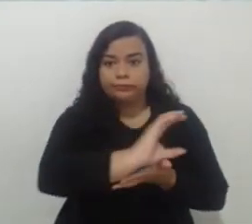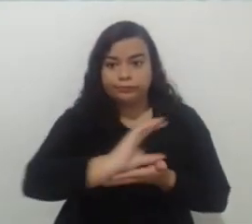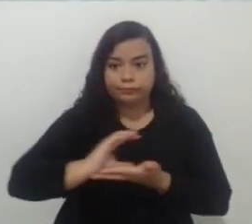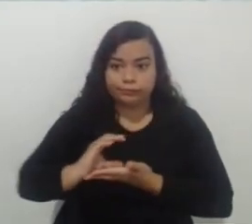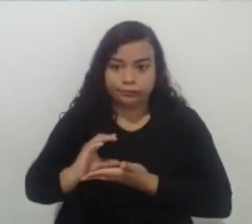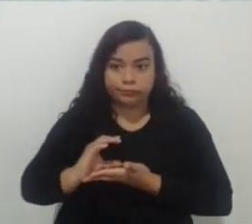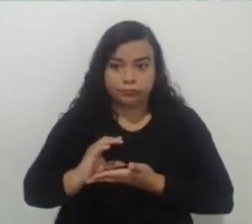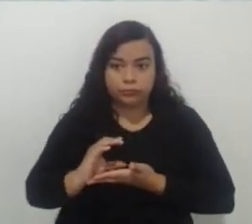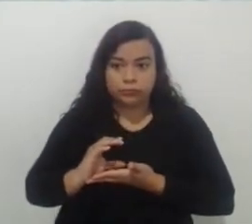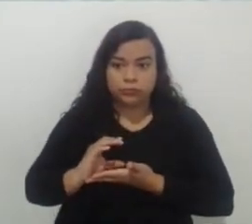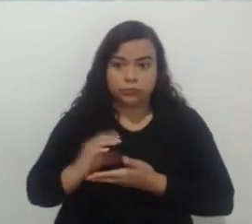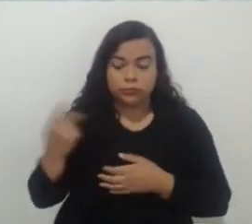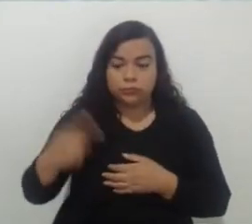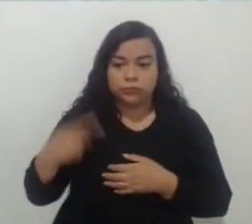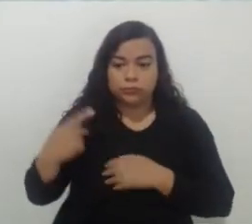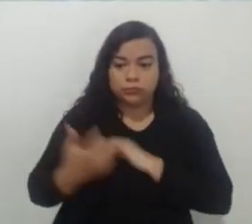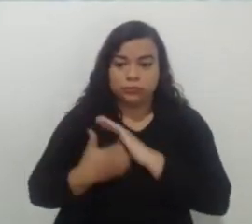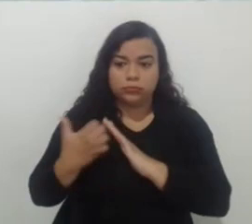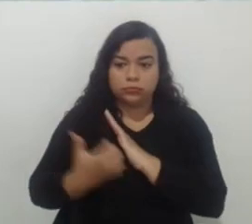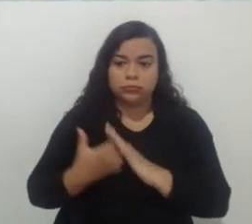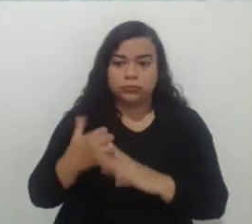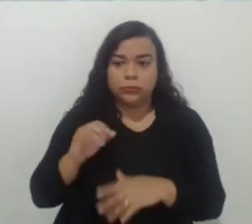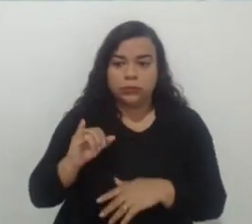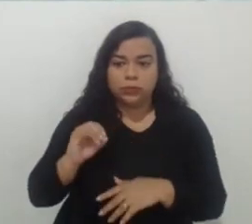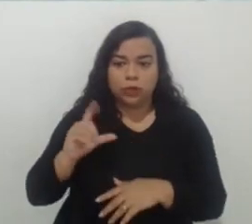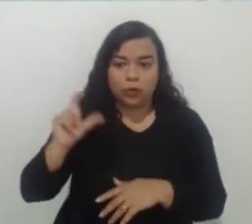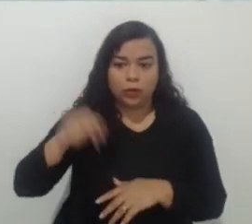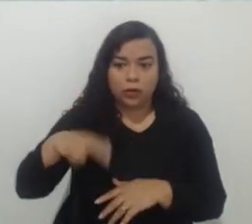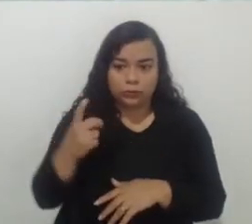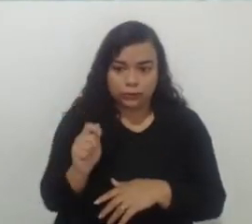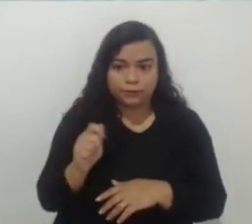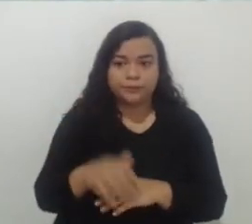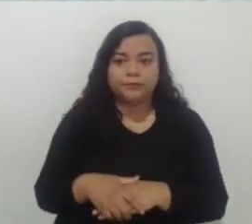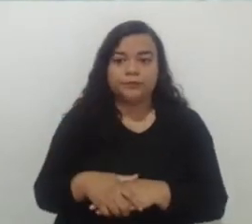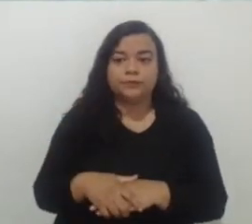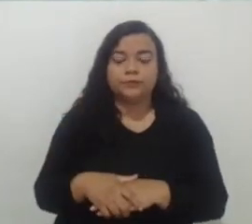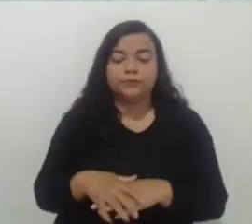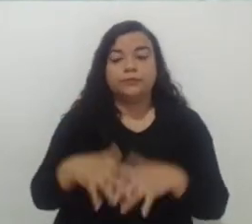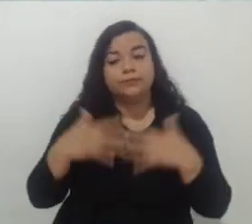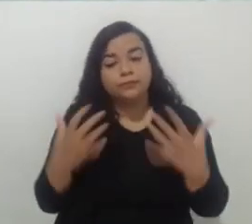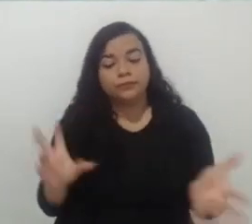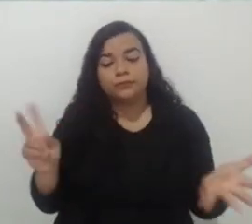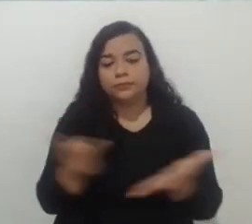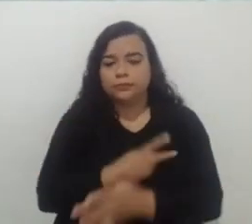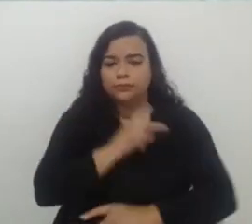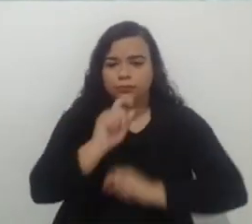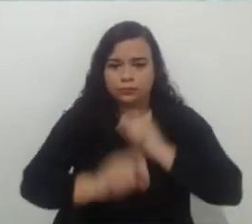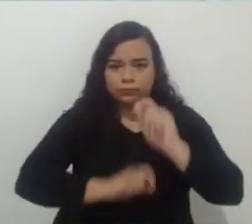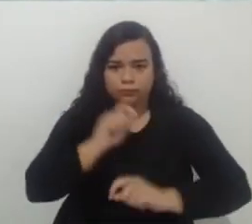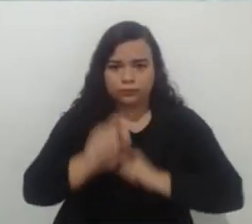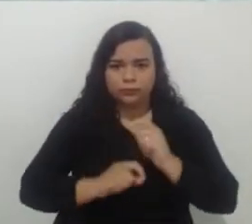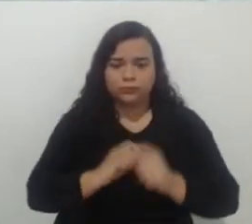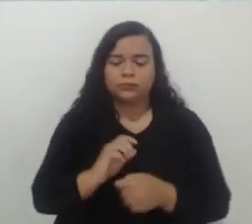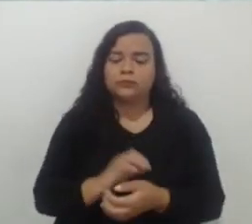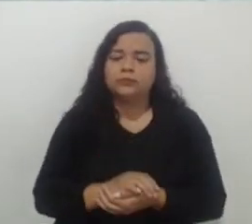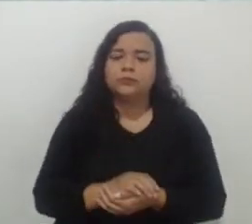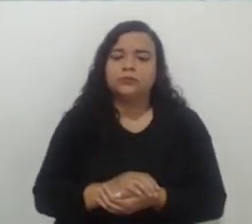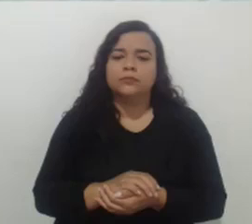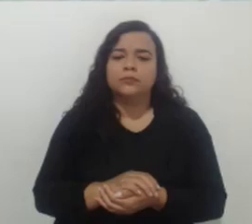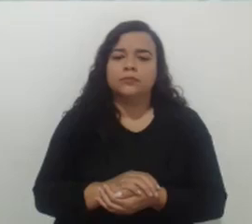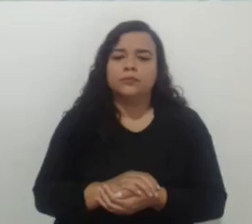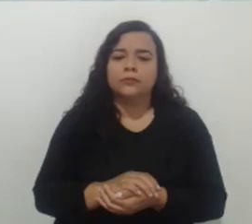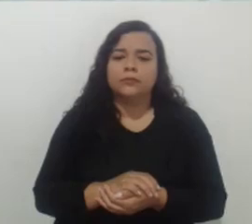para Monte de Holanda, para a empresa Petrante. Ocorre que, durante esse período da